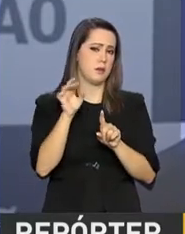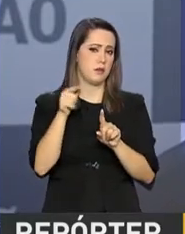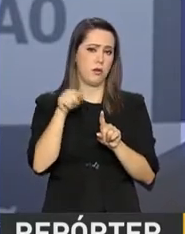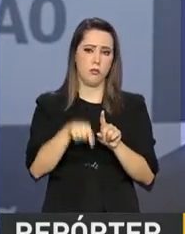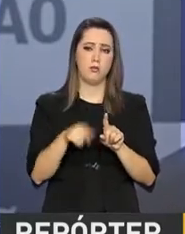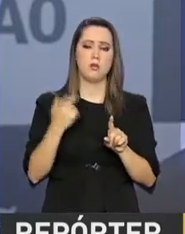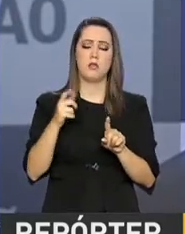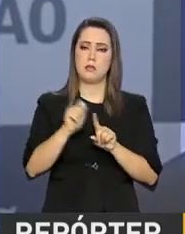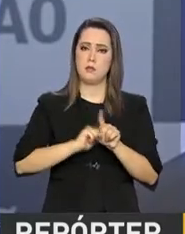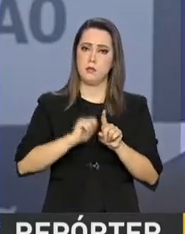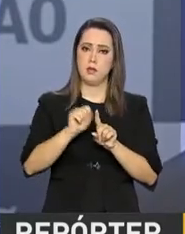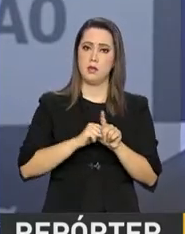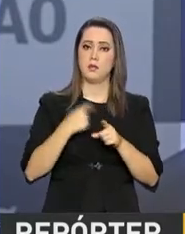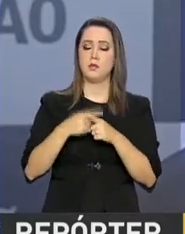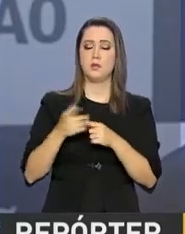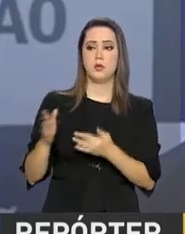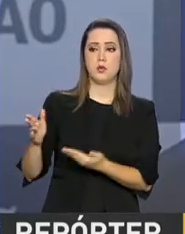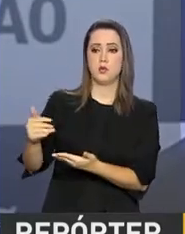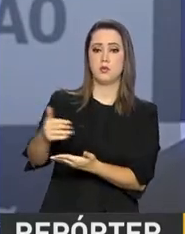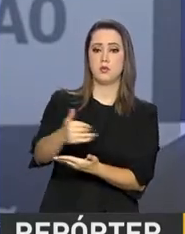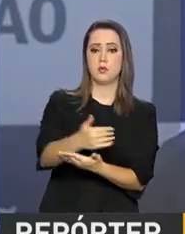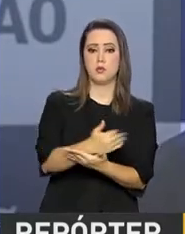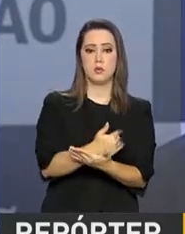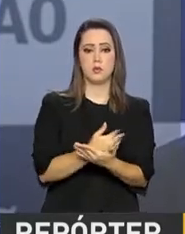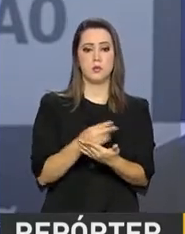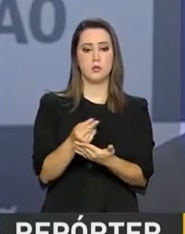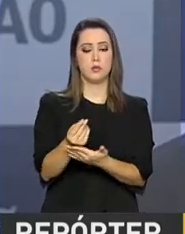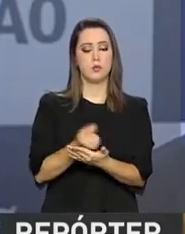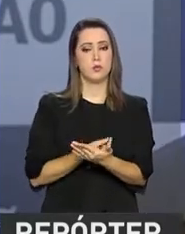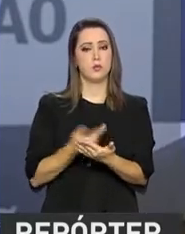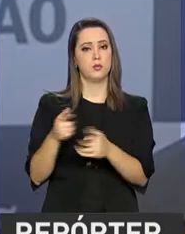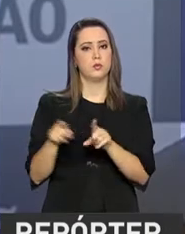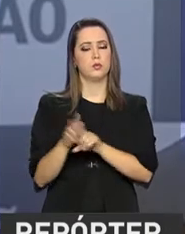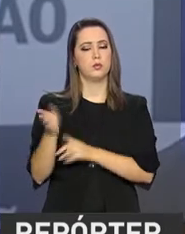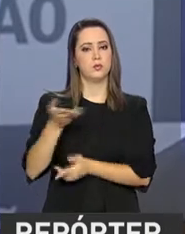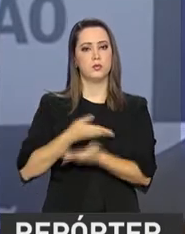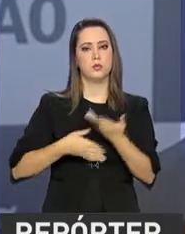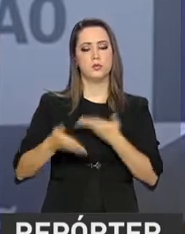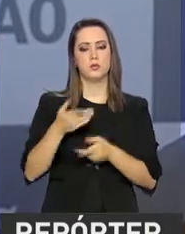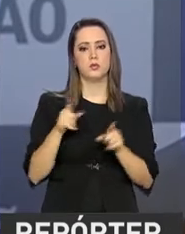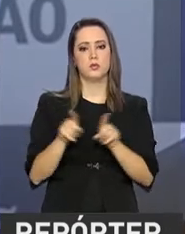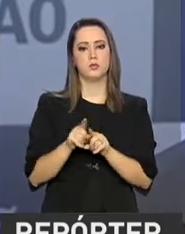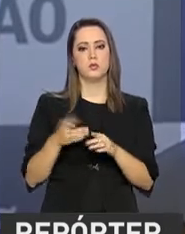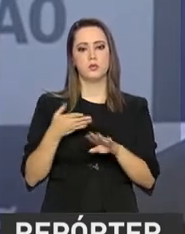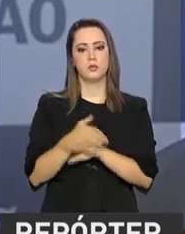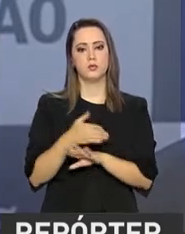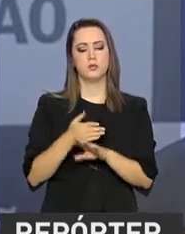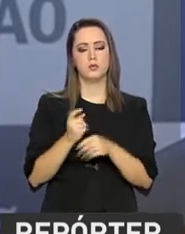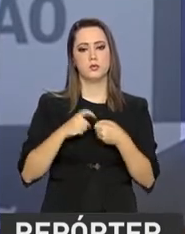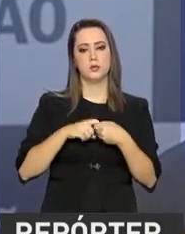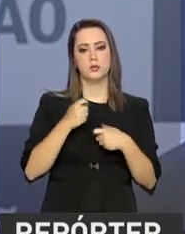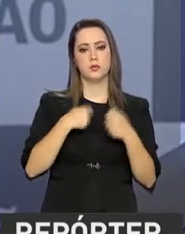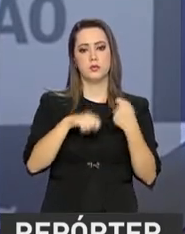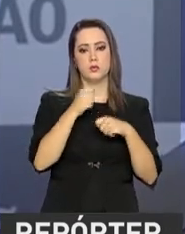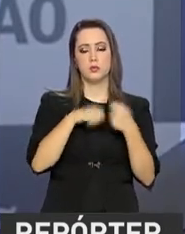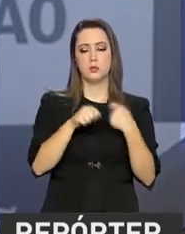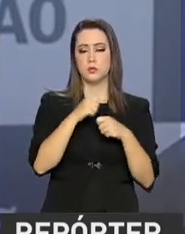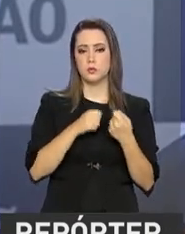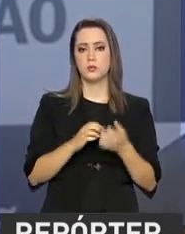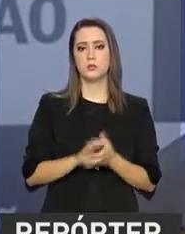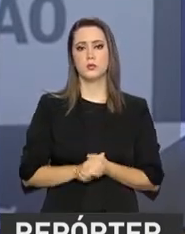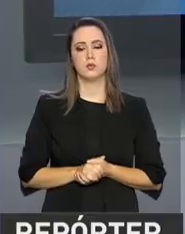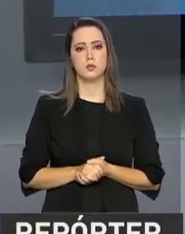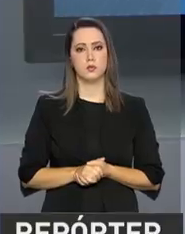pela arrecadação do governo a gente percebe que há um movimento amplo de recuperação da atividade econômica do